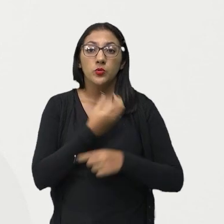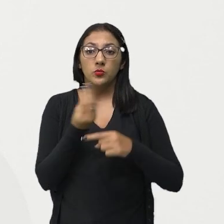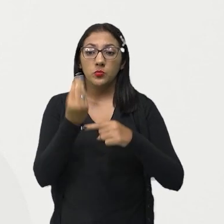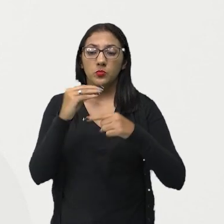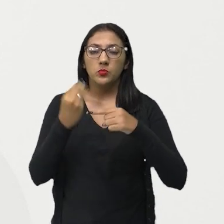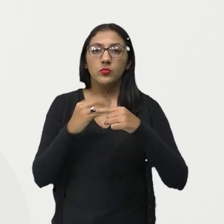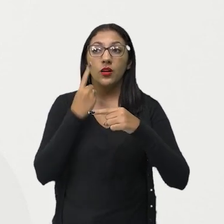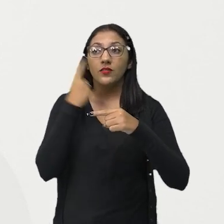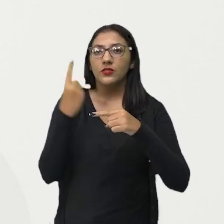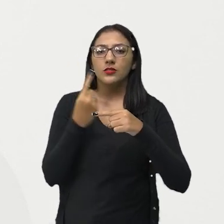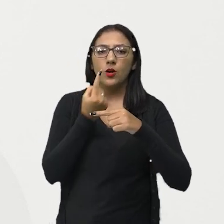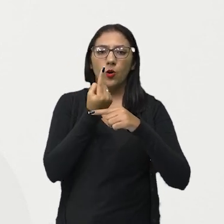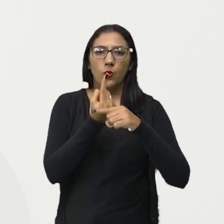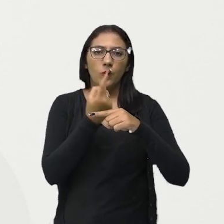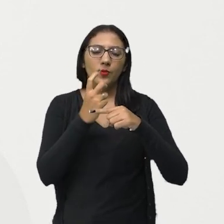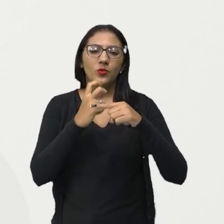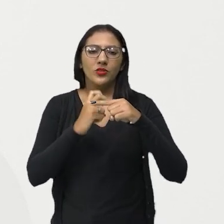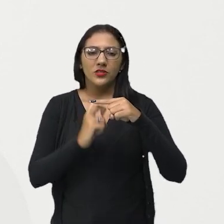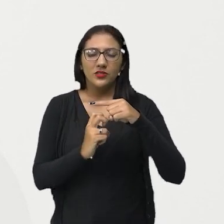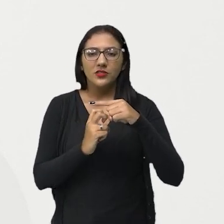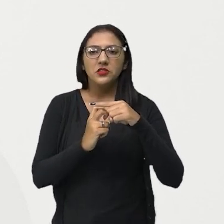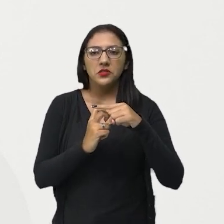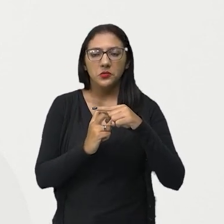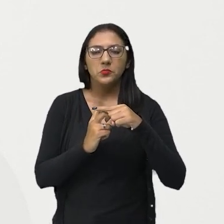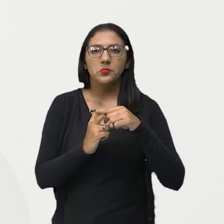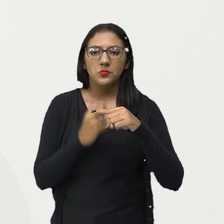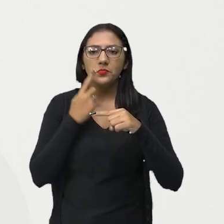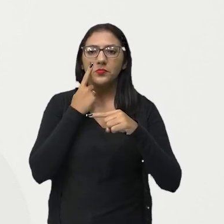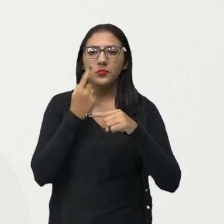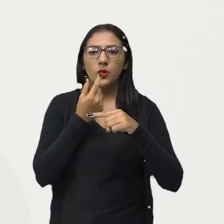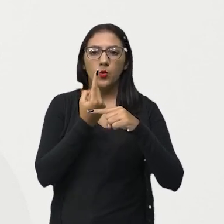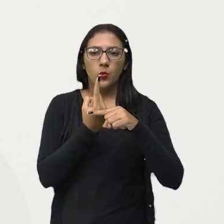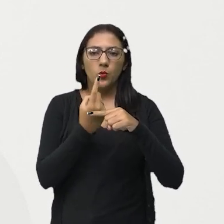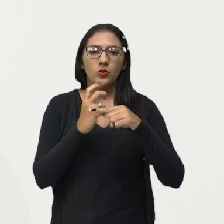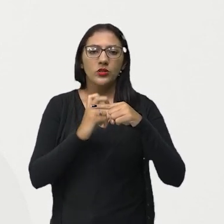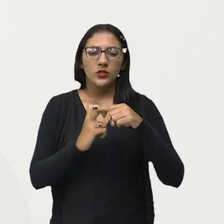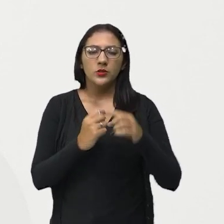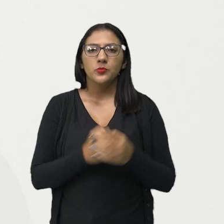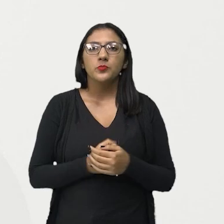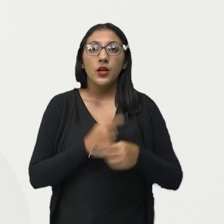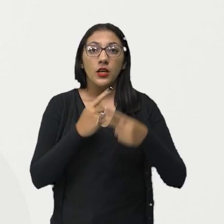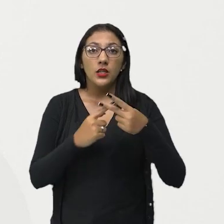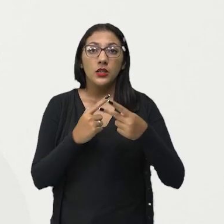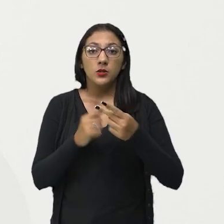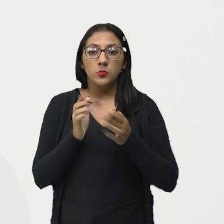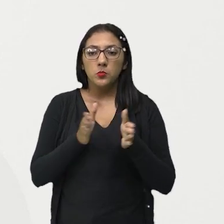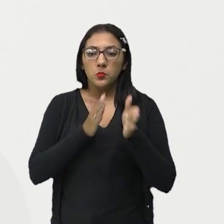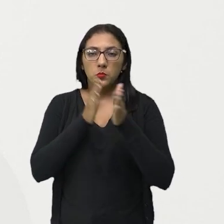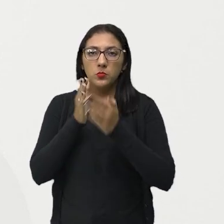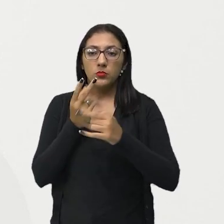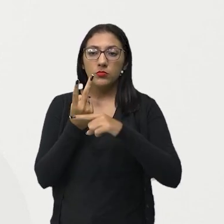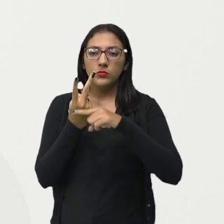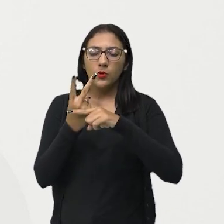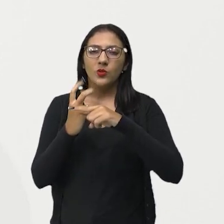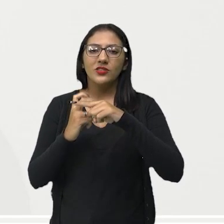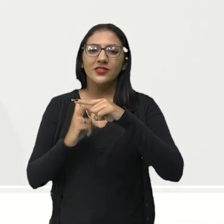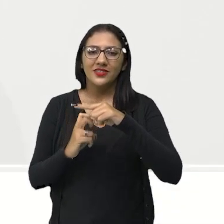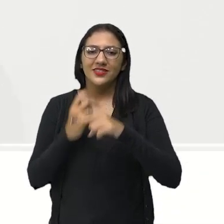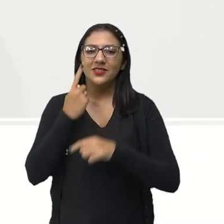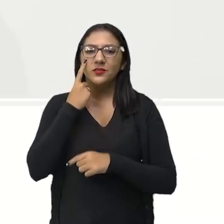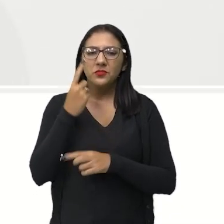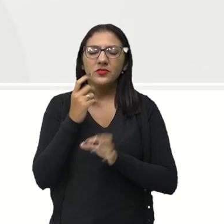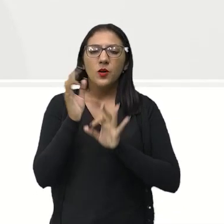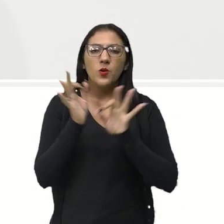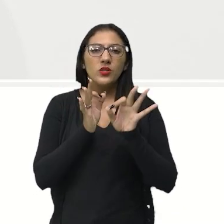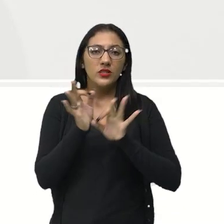fração 1/5, né? Representando aí 1/5 da capacidade da jarra e 2/5. Vamos fazer juntos